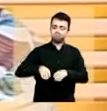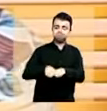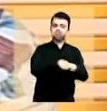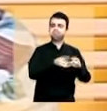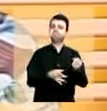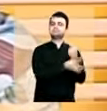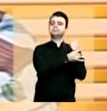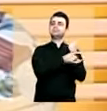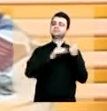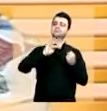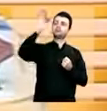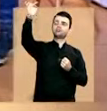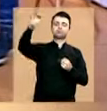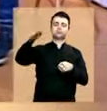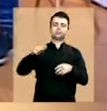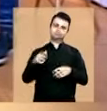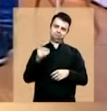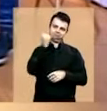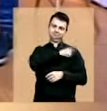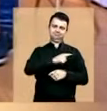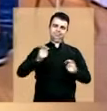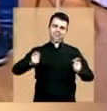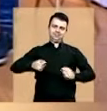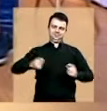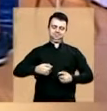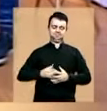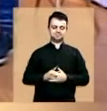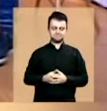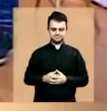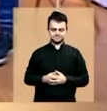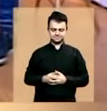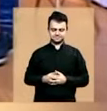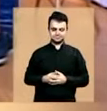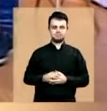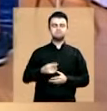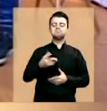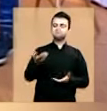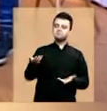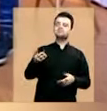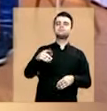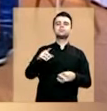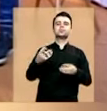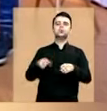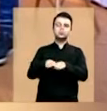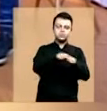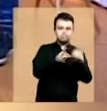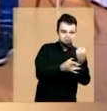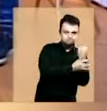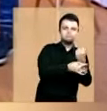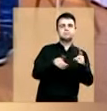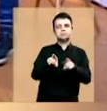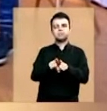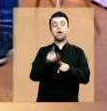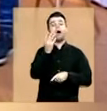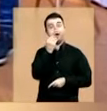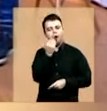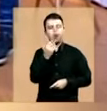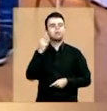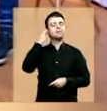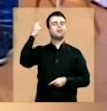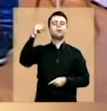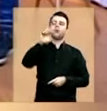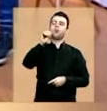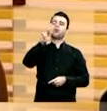se sustentar na crise. Legal. Ô, Rafael, quando a gente fala ainda na questão alimentar, a gente pensa em sustentabilidade, vem à mente a questão